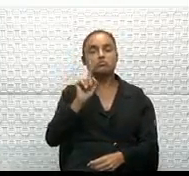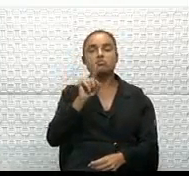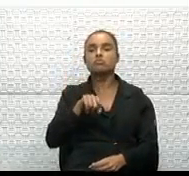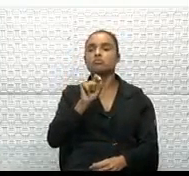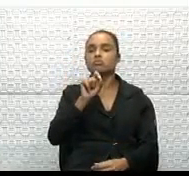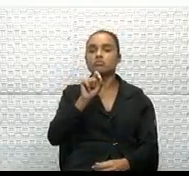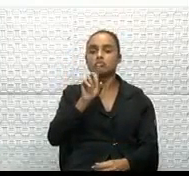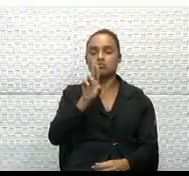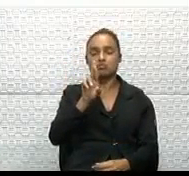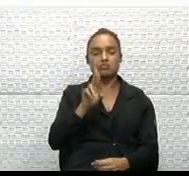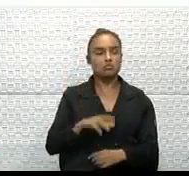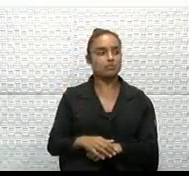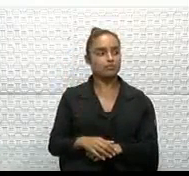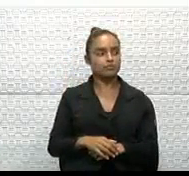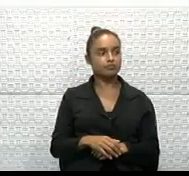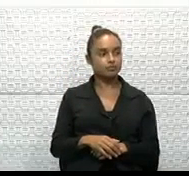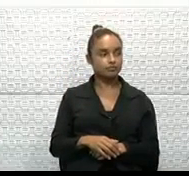correlação?